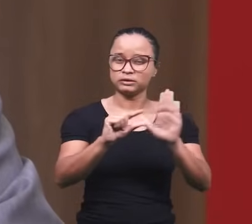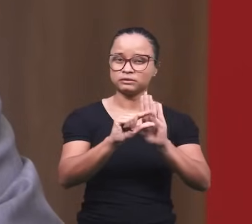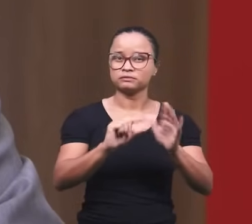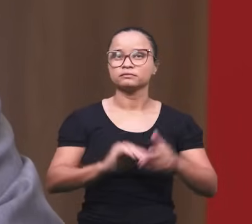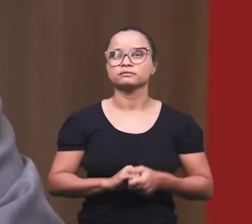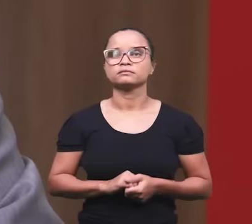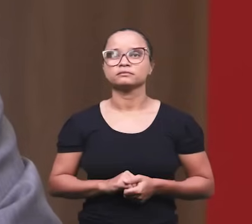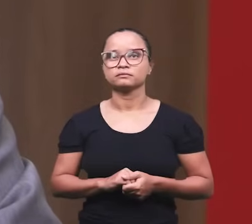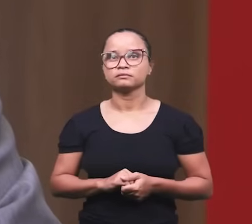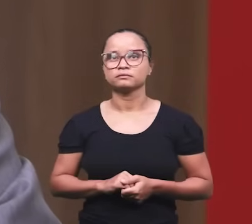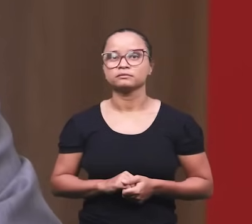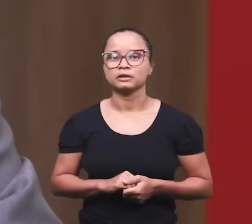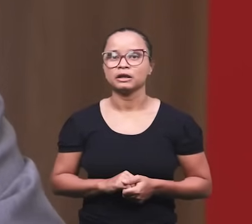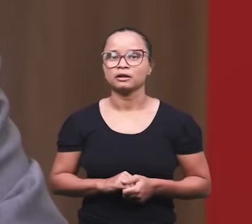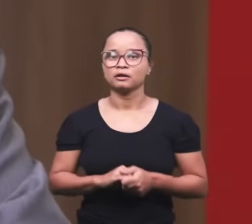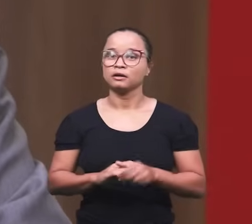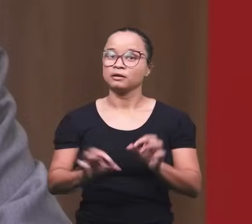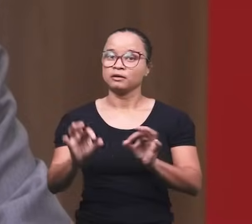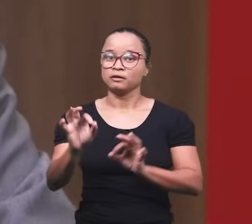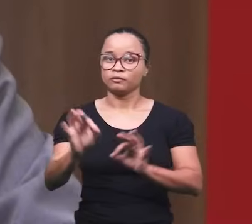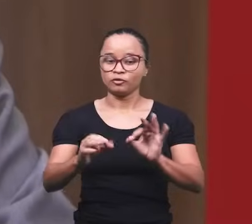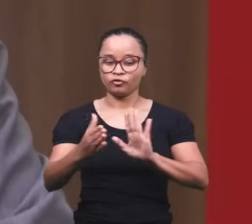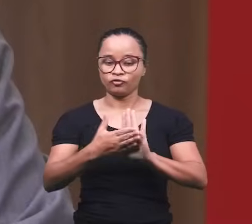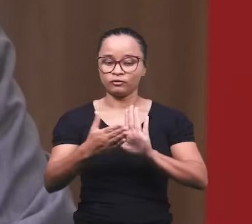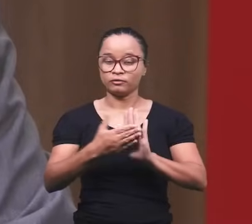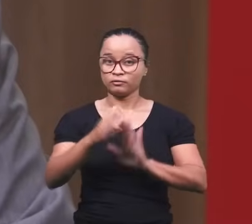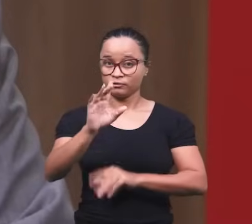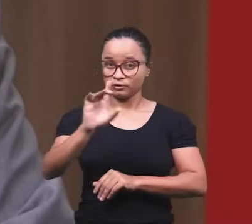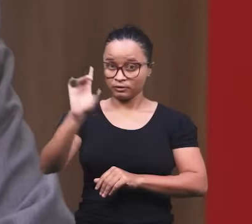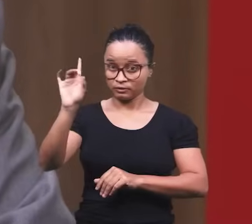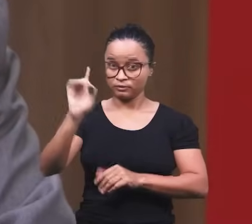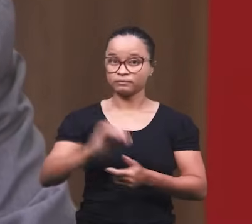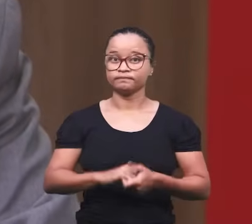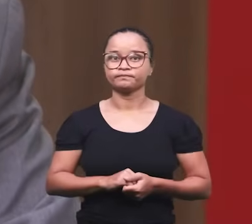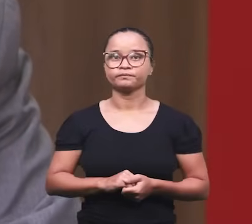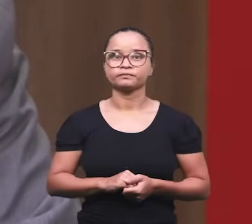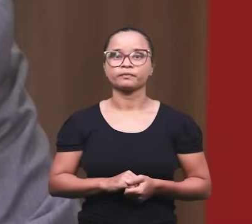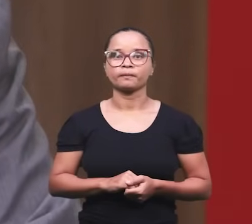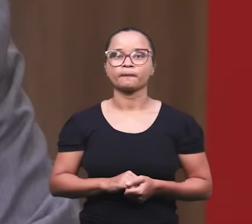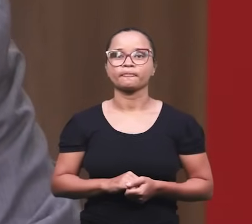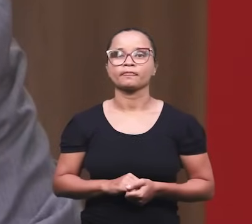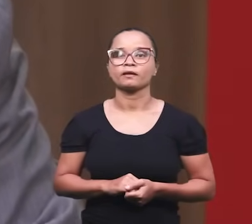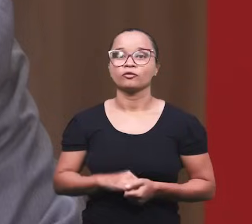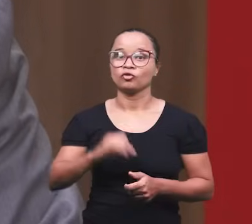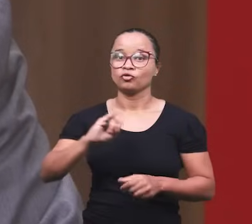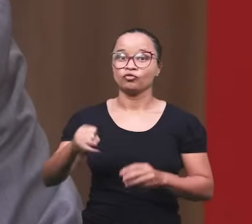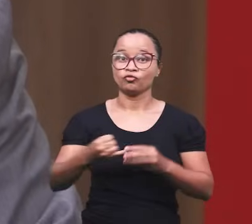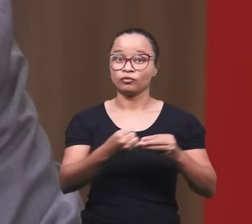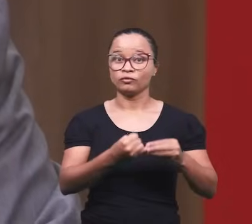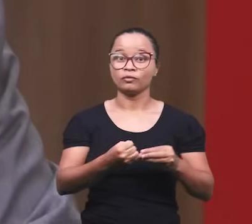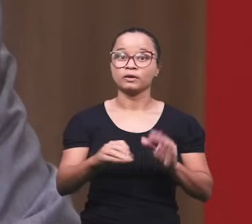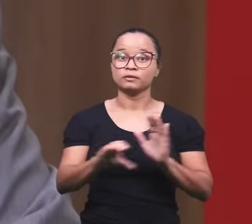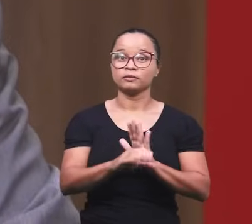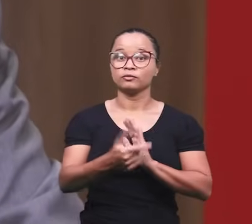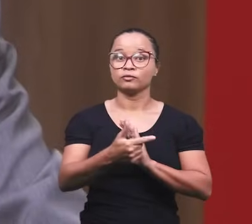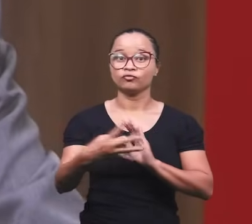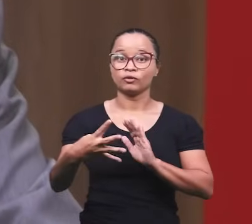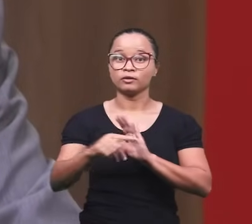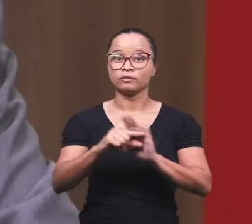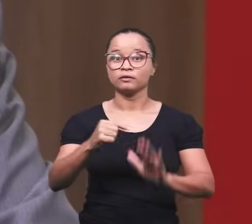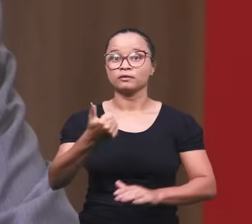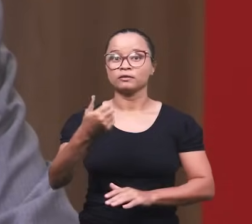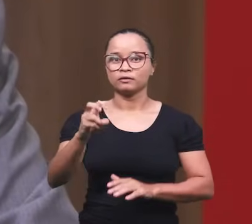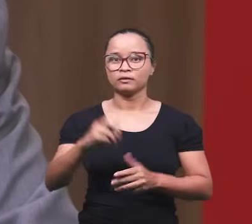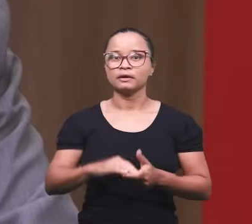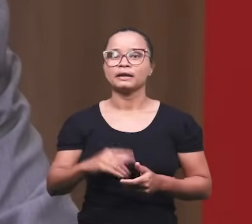próprio a chamada projeto de Deus aqui a família já fala do versículo de Josué 24:15 né